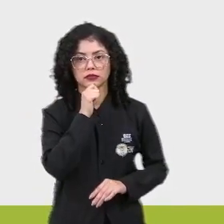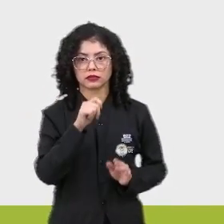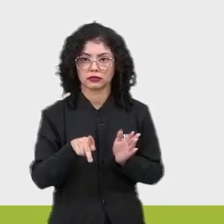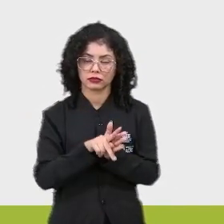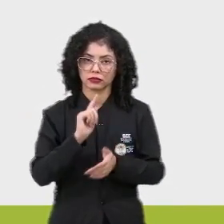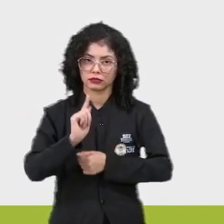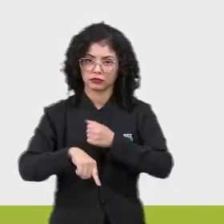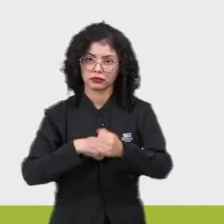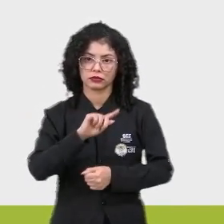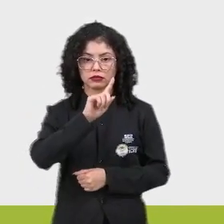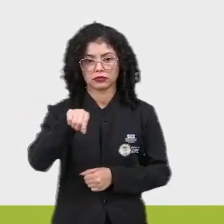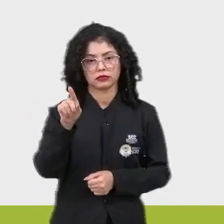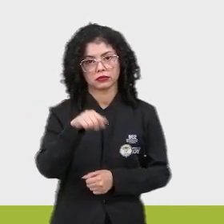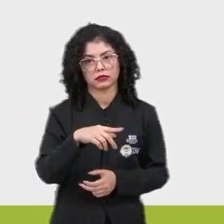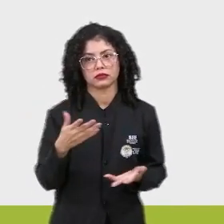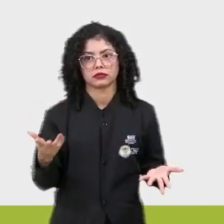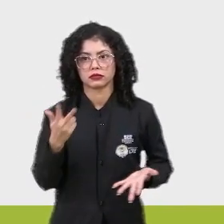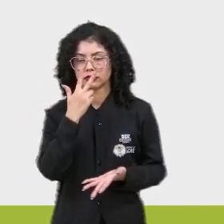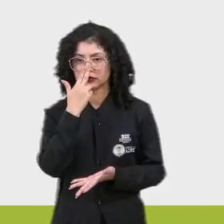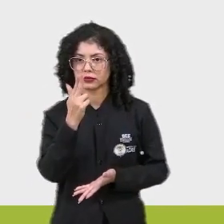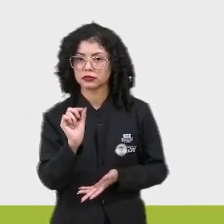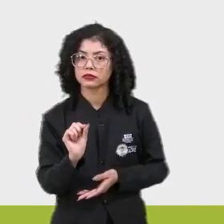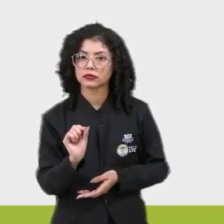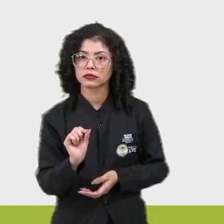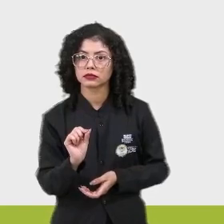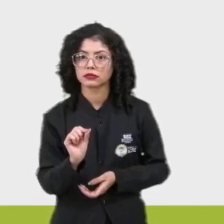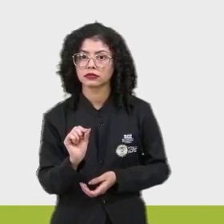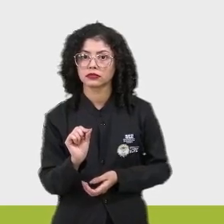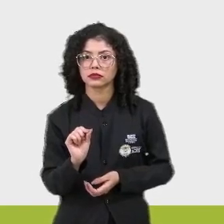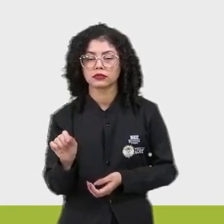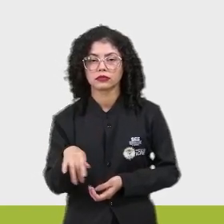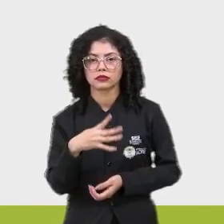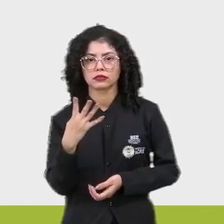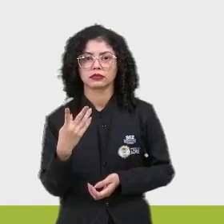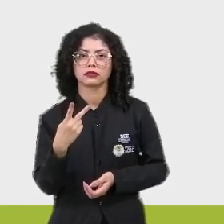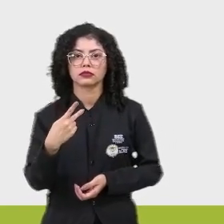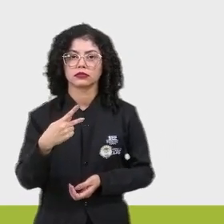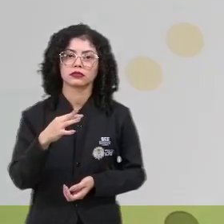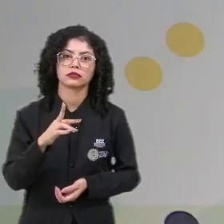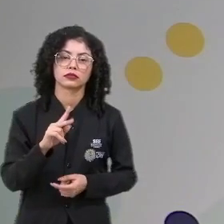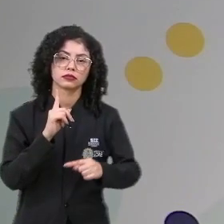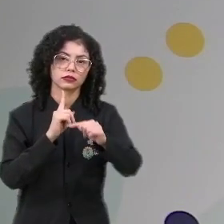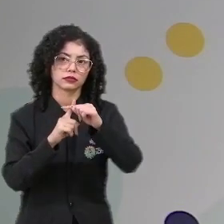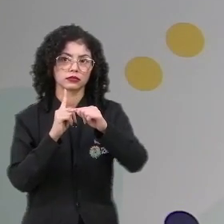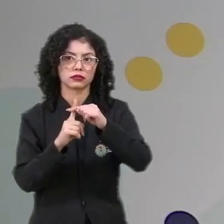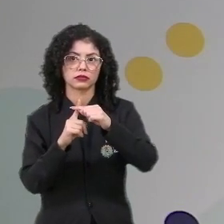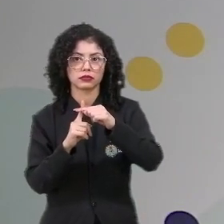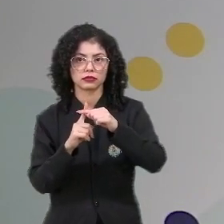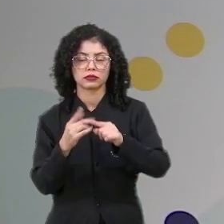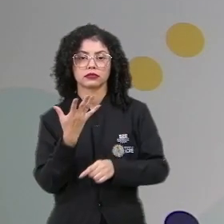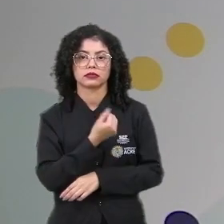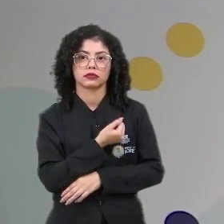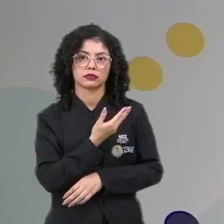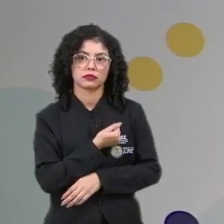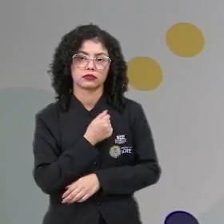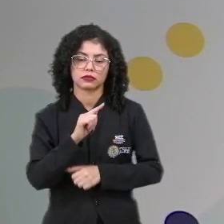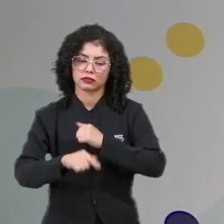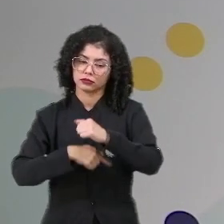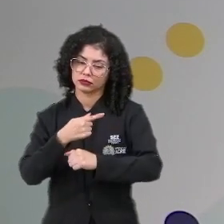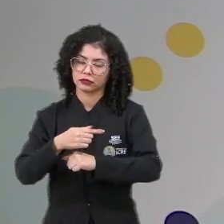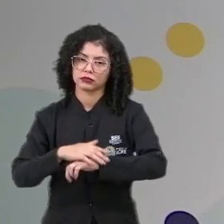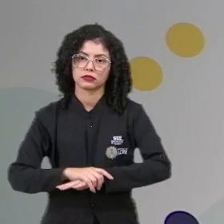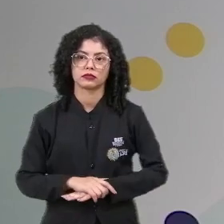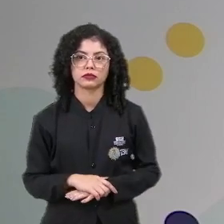átomo neutro vai ser parecido com a quantidade de prótons, ou seja, o seu número